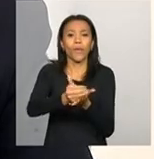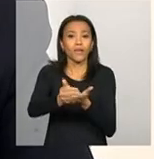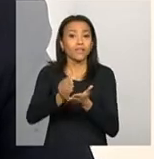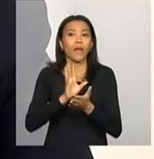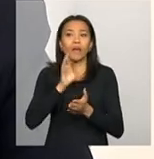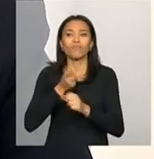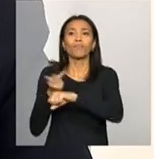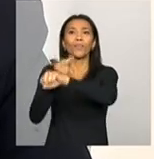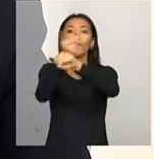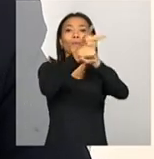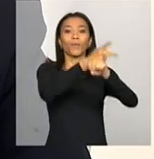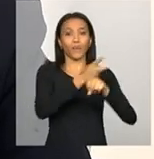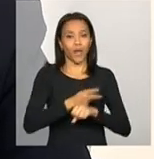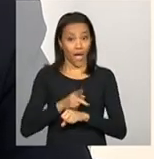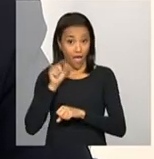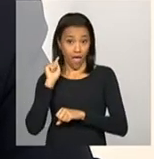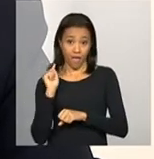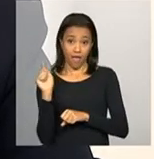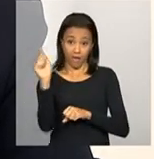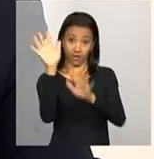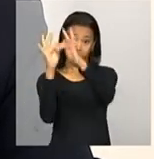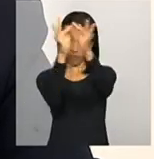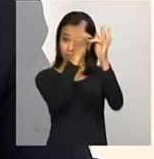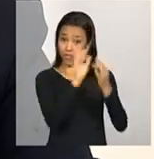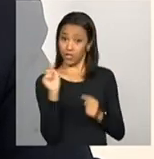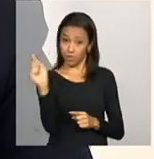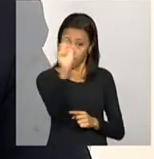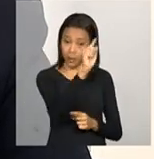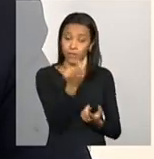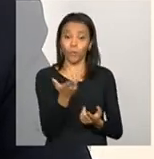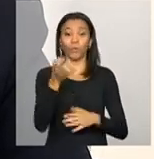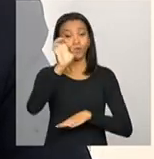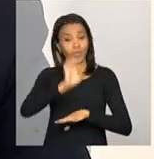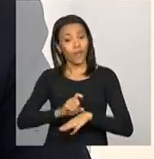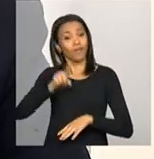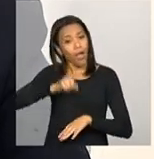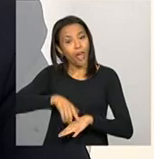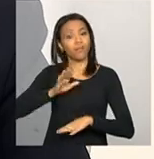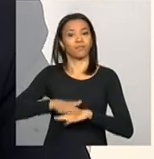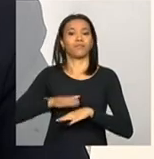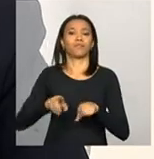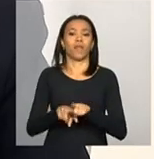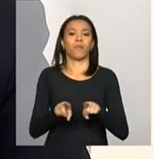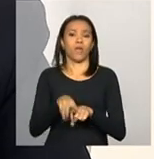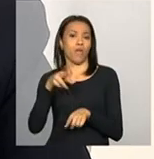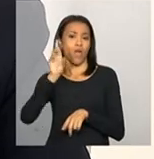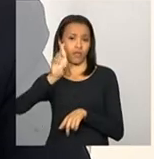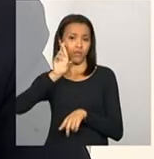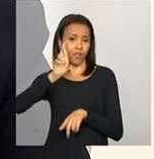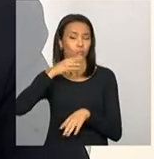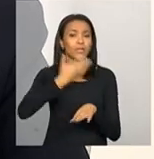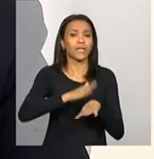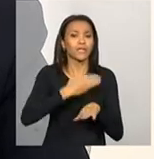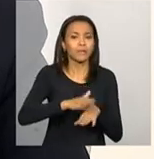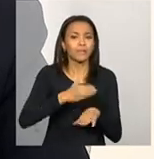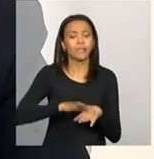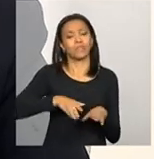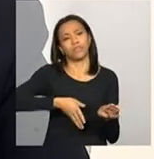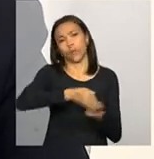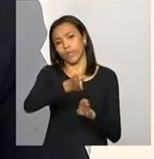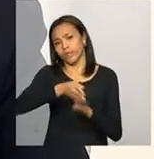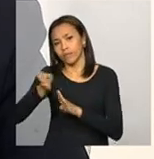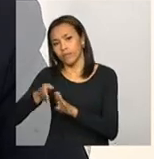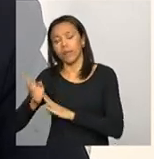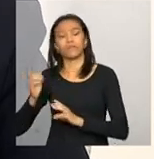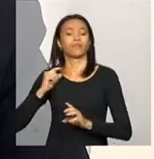ativa. O Estado também é responsável pela capacitação, pela realização de encontros para